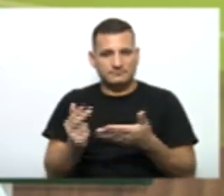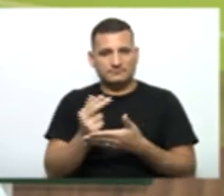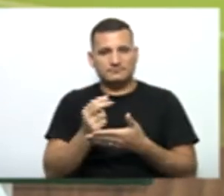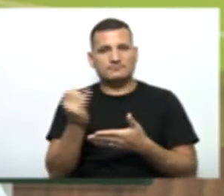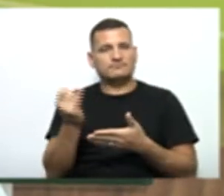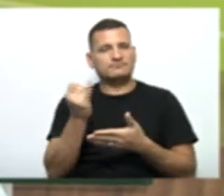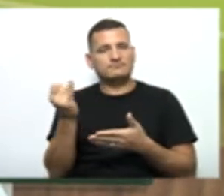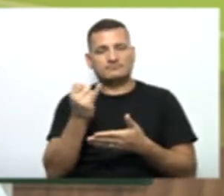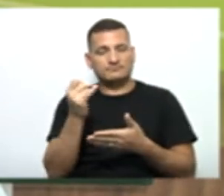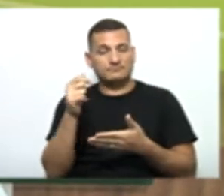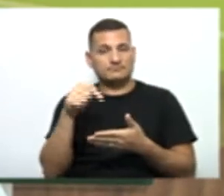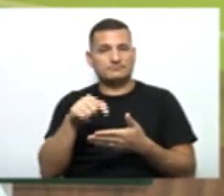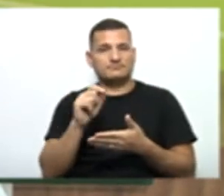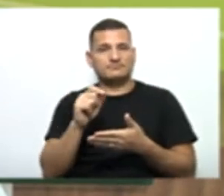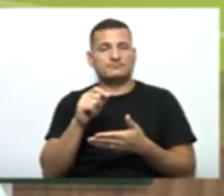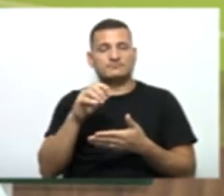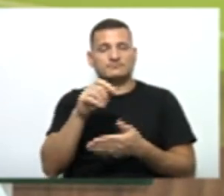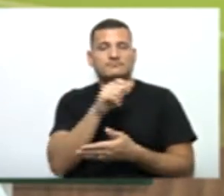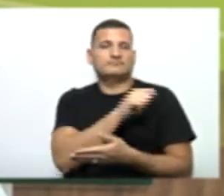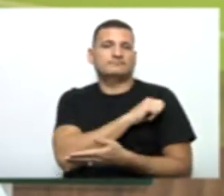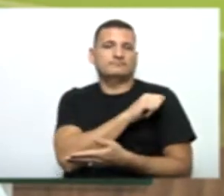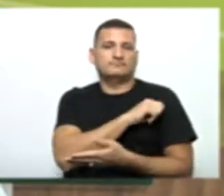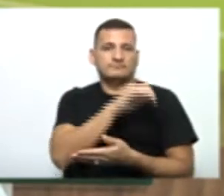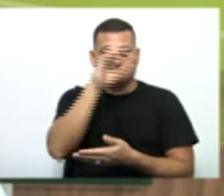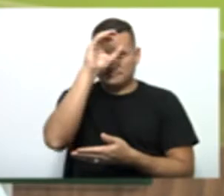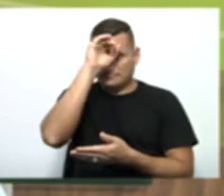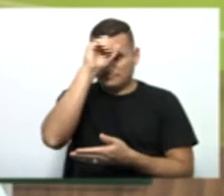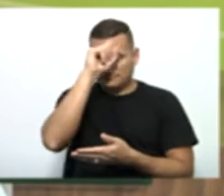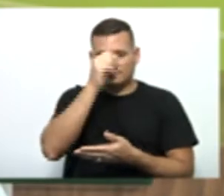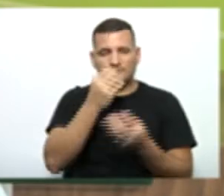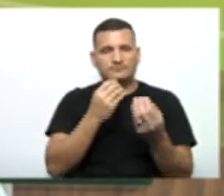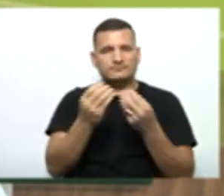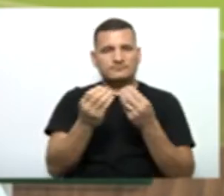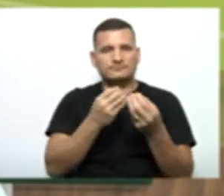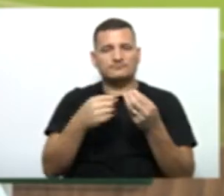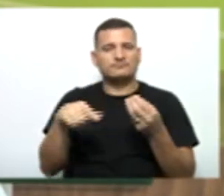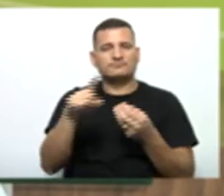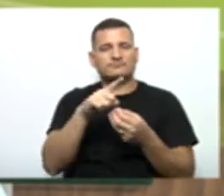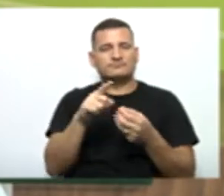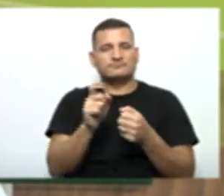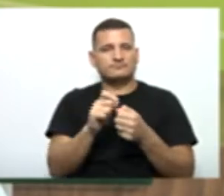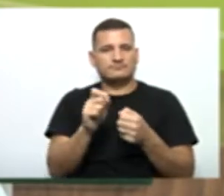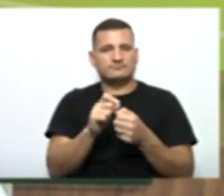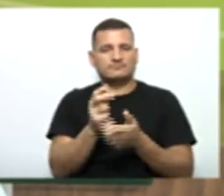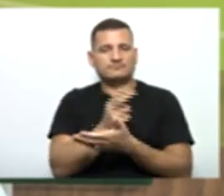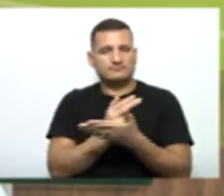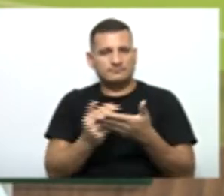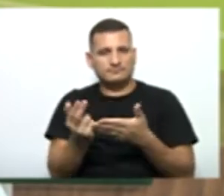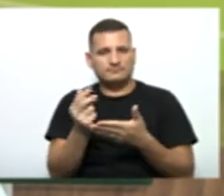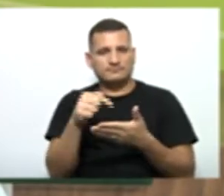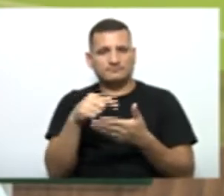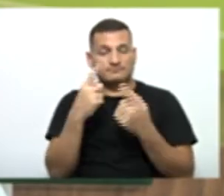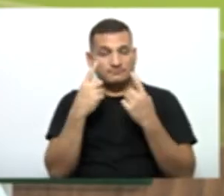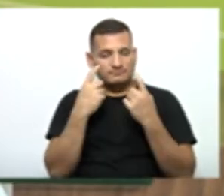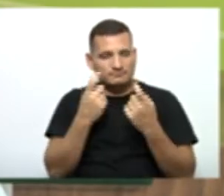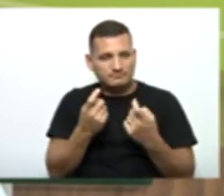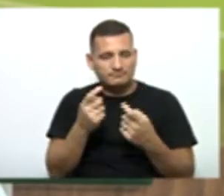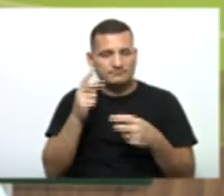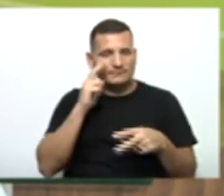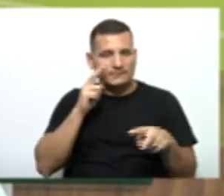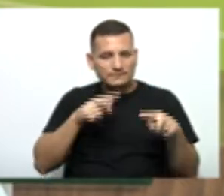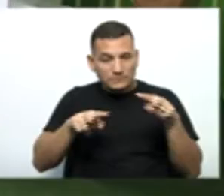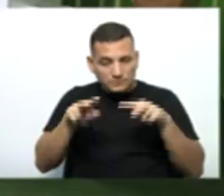dessa criação, que é onde o aluno vai aprender como você desenvolve, quando você cria, que é para poder ficar um negócio bem interessante visualmente, né, professor?